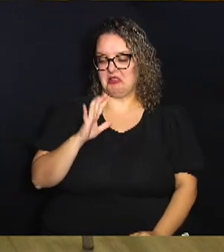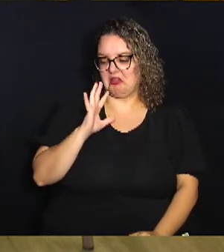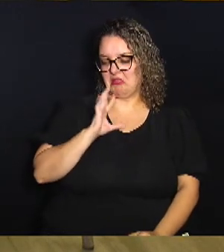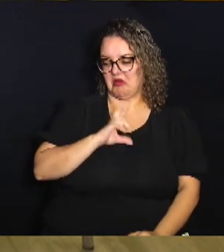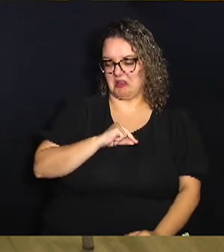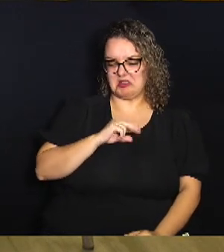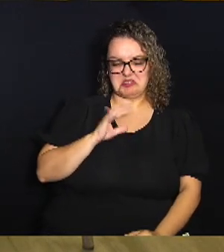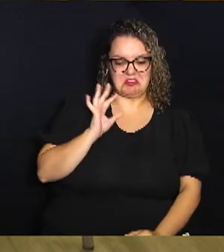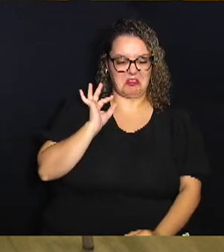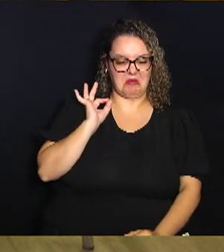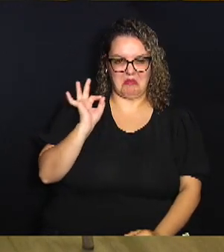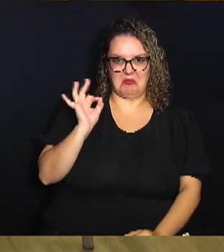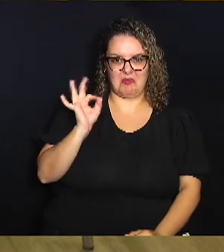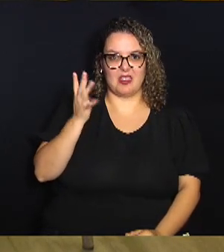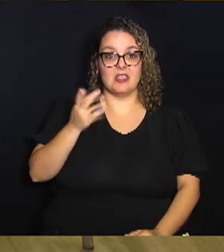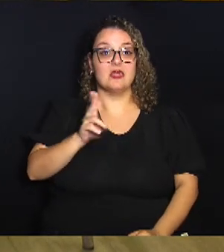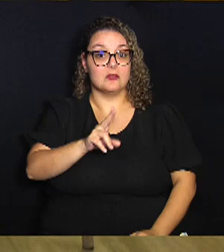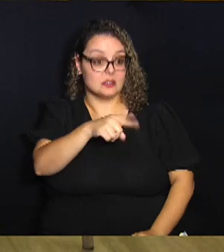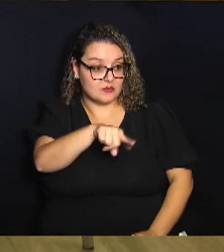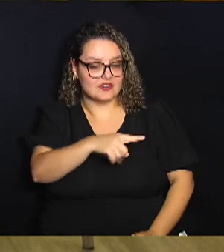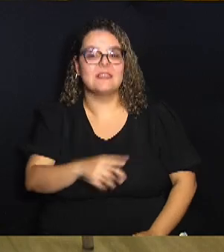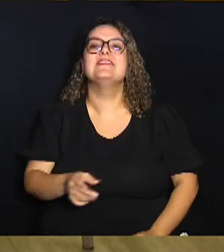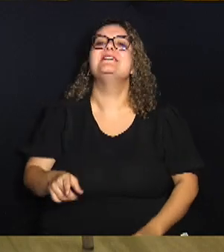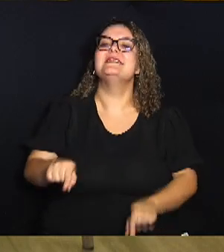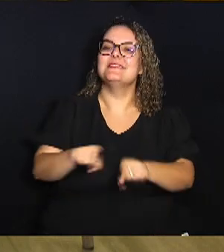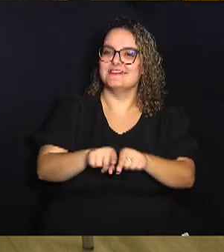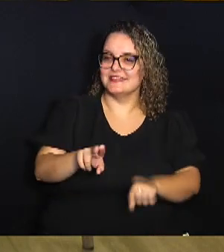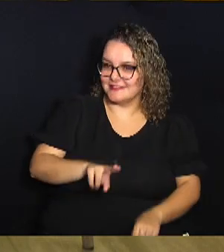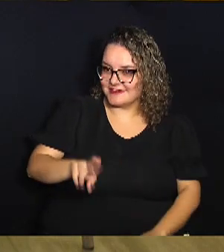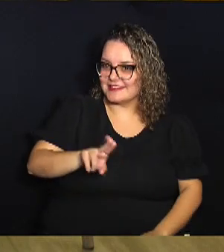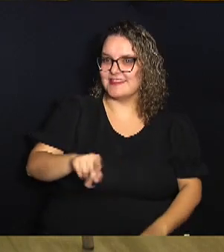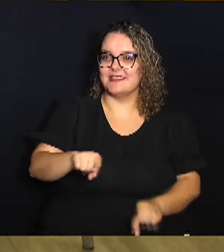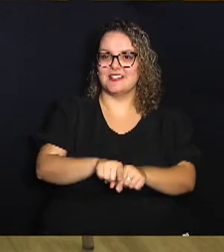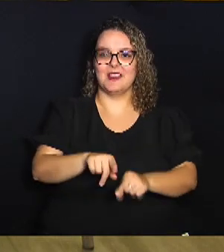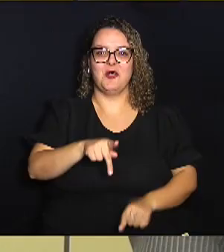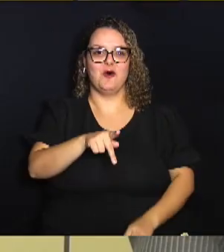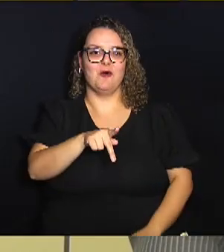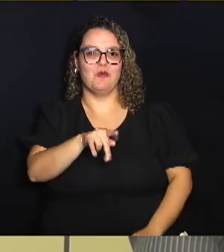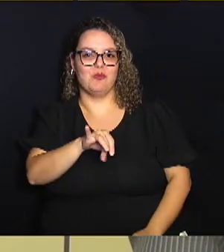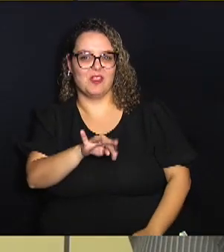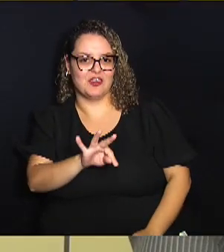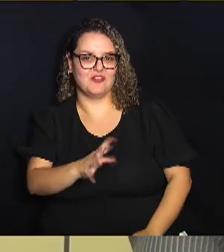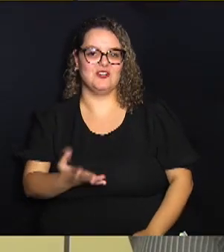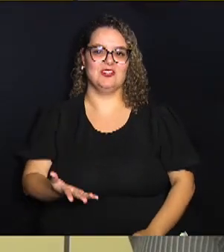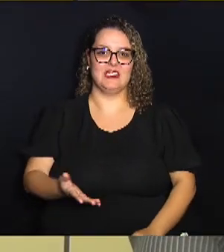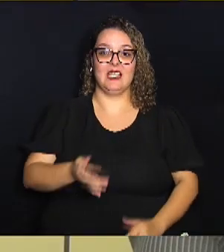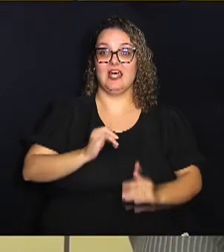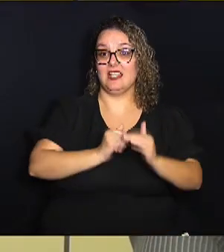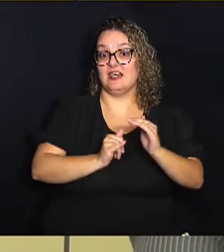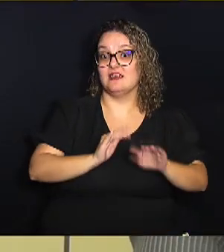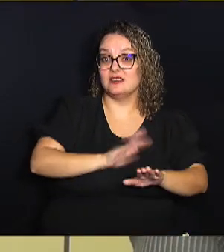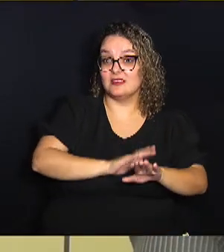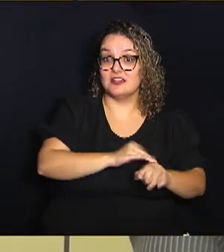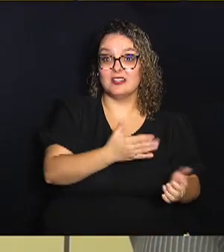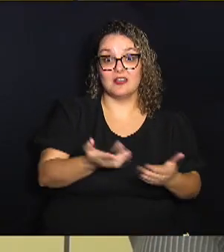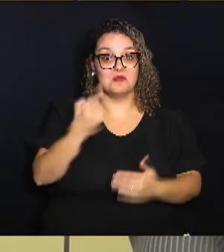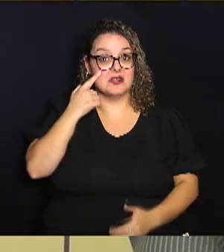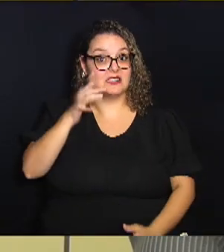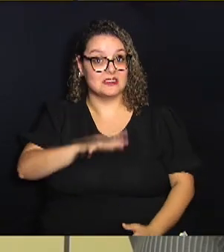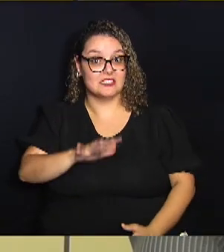Que é muito utilizado por vocês. Sim, bastante também. Né? Como pitch, que é a ação da startup e apresentar a sua